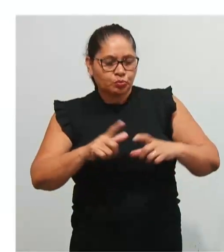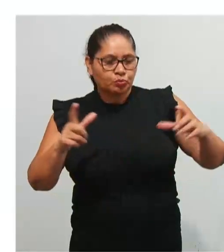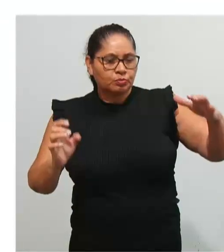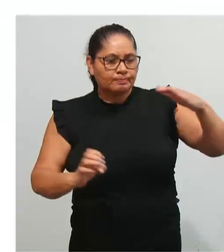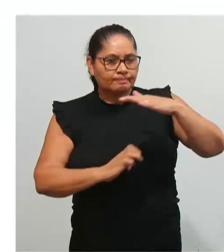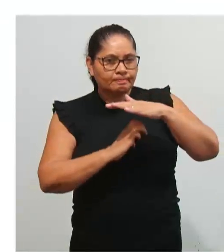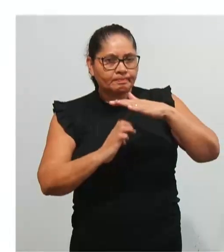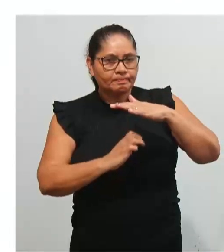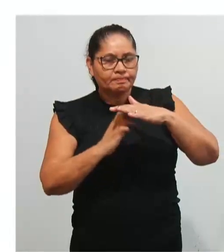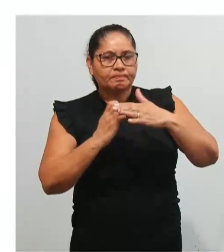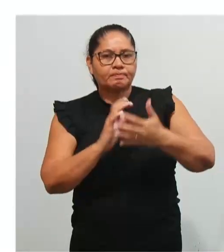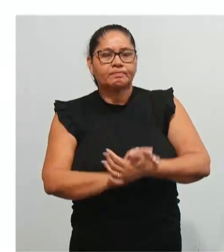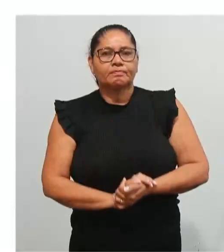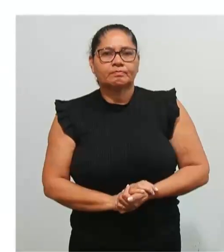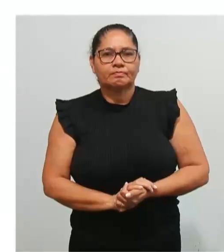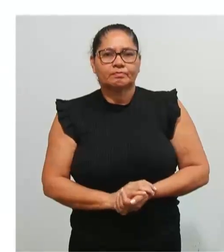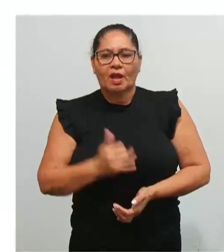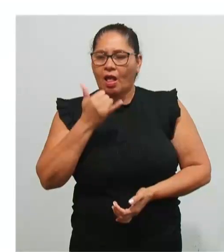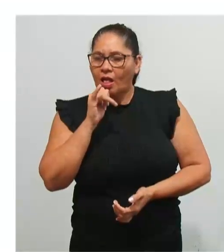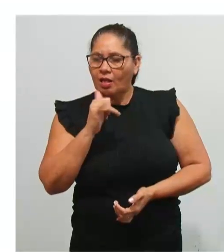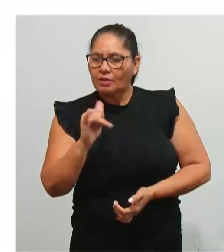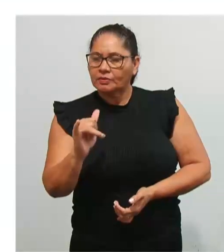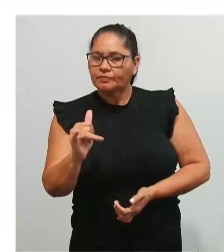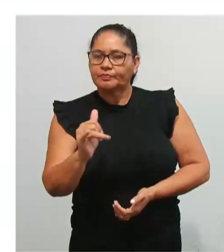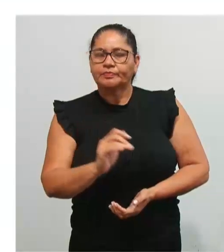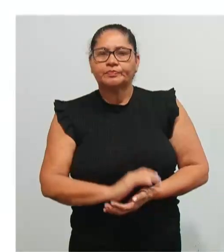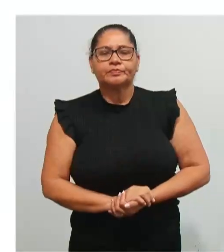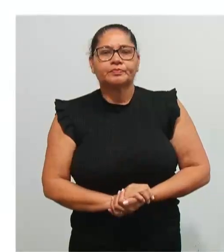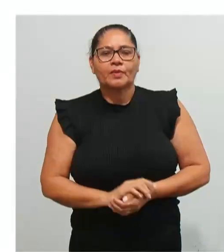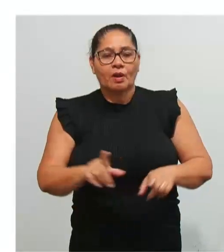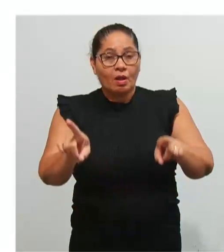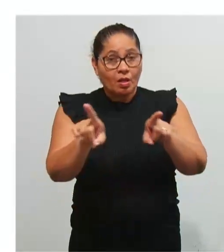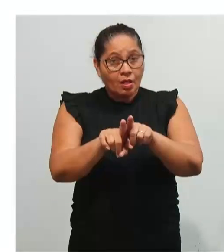atuando no setor de energia, no setor também de